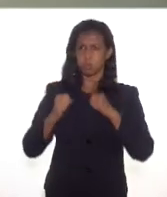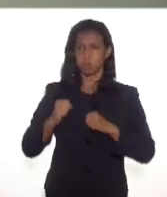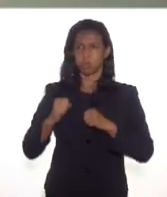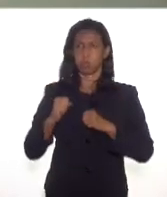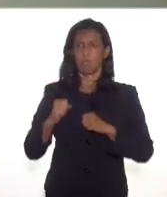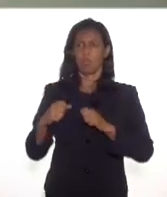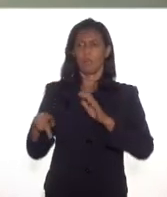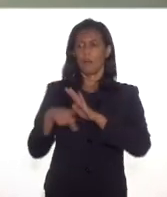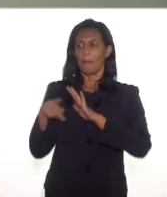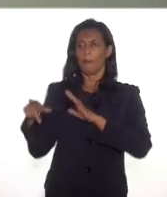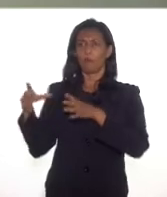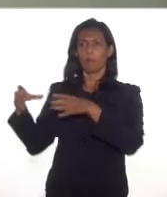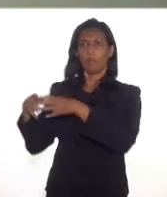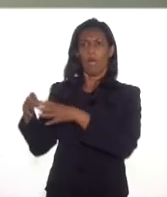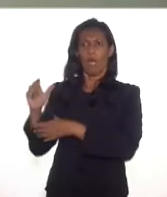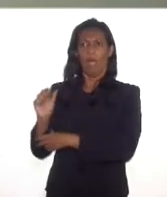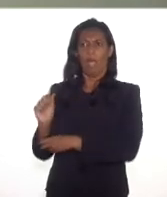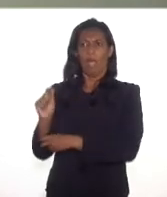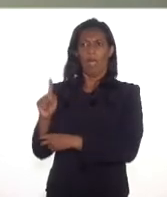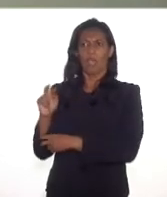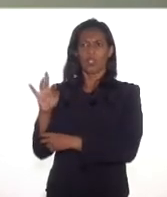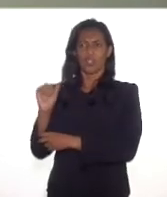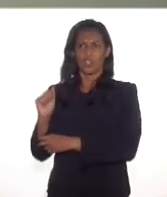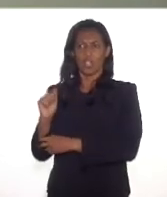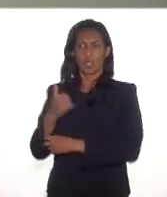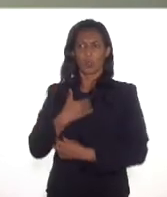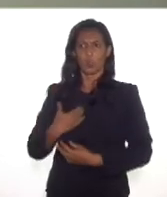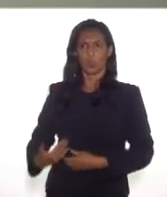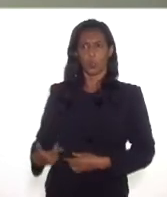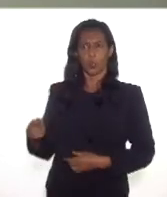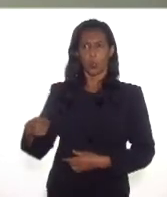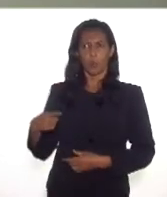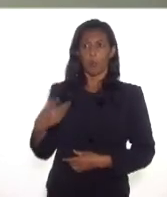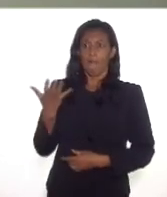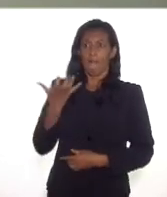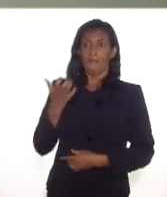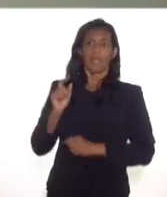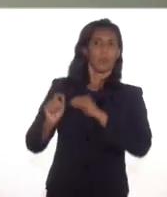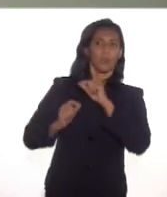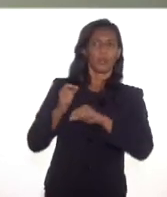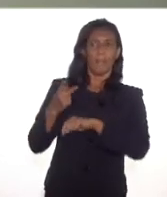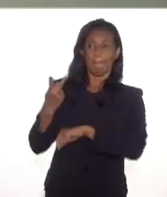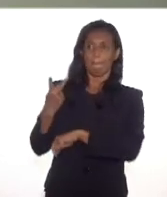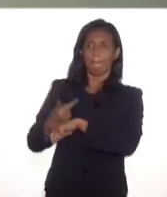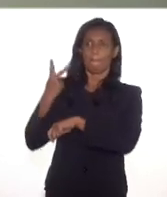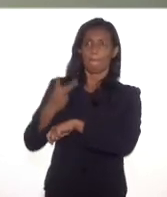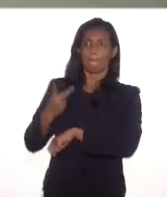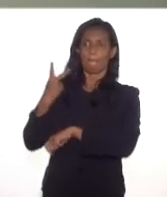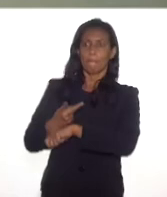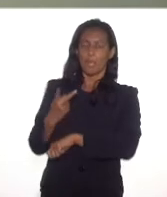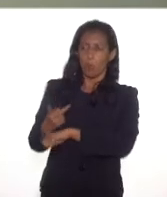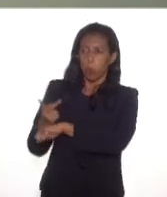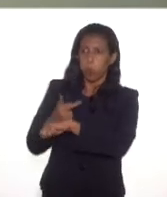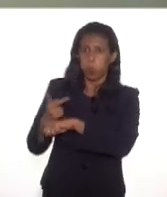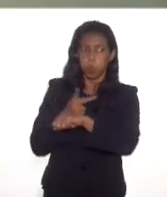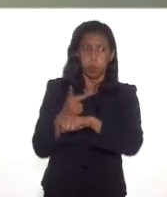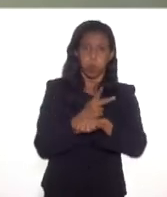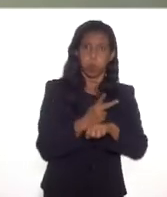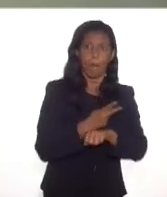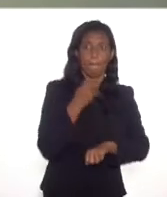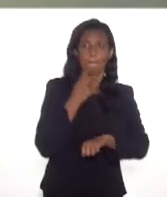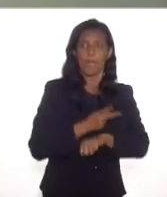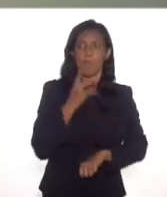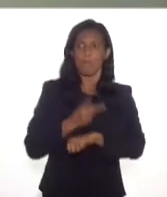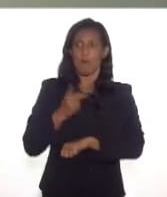agentes públicos na busca do referido prêmio. É uma caça, uma corrida de caça ao